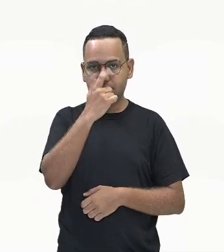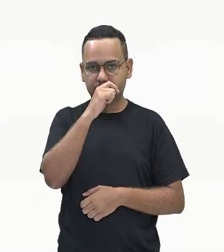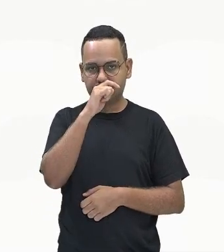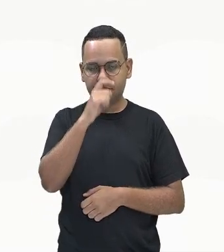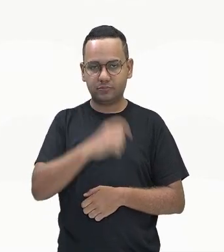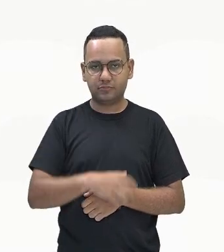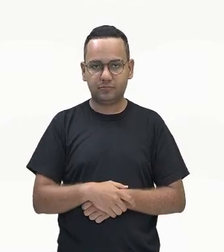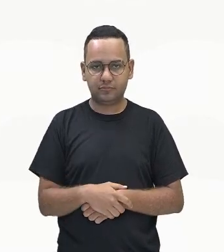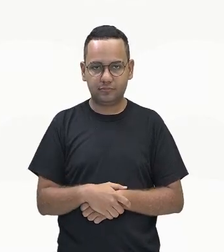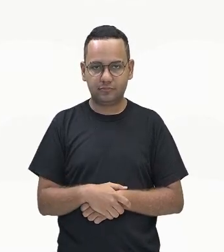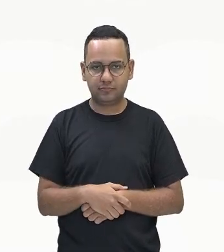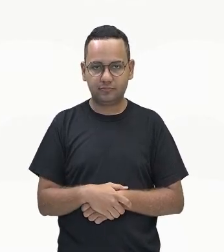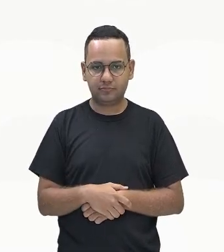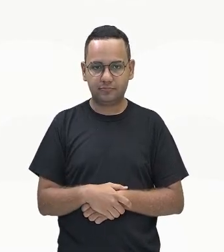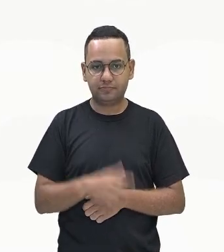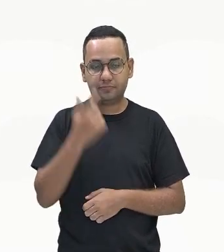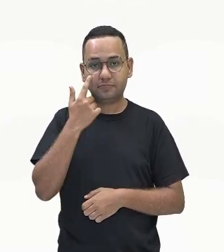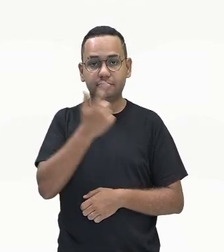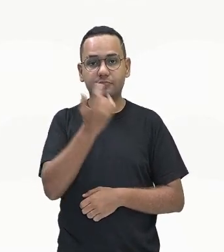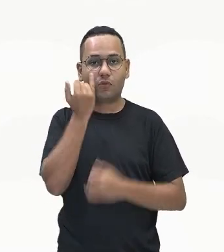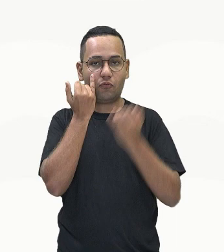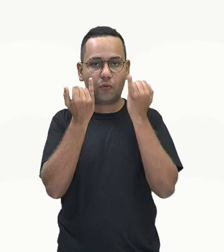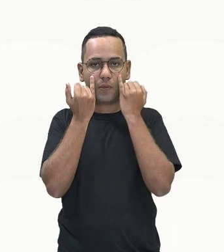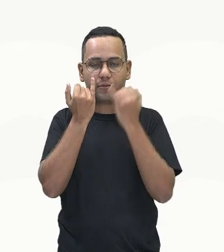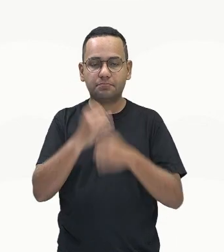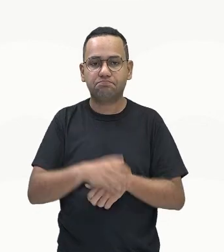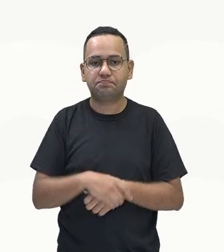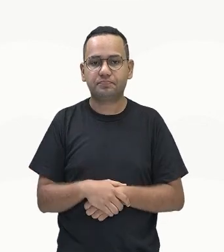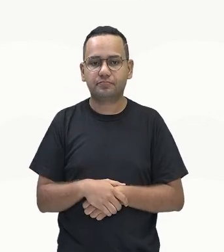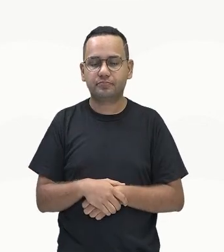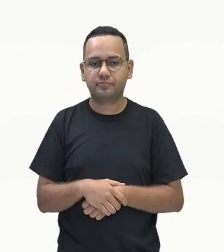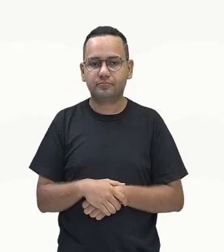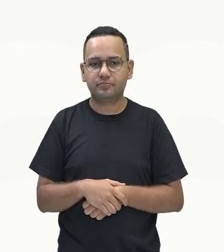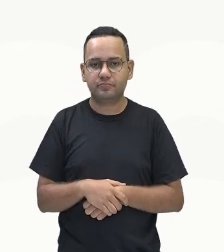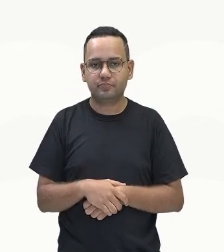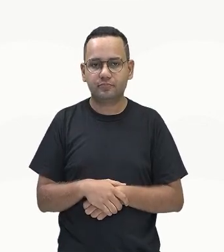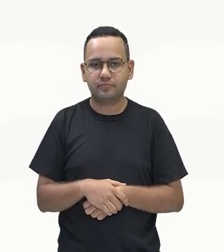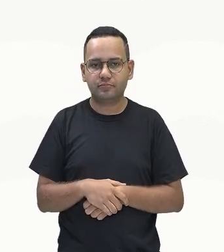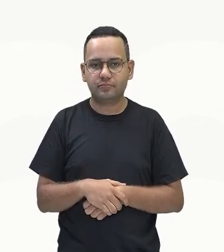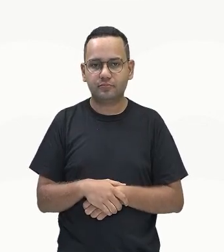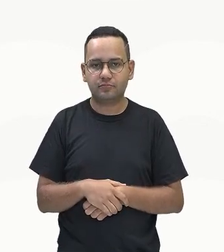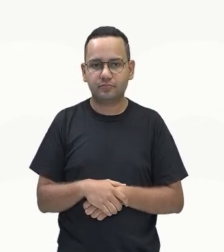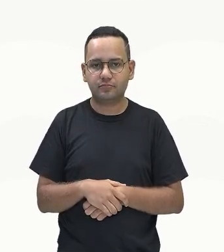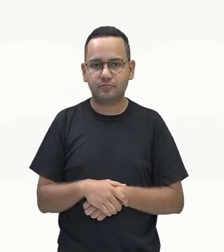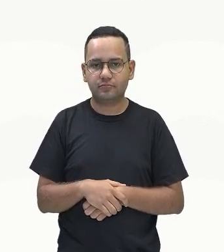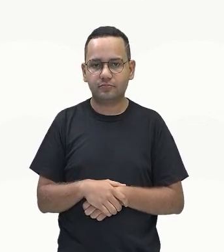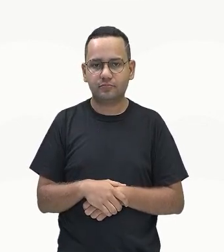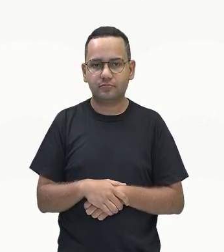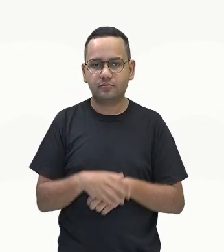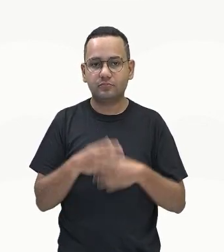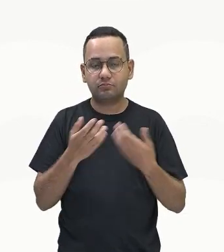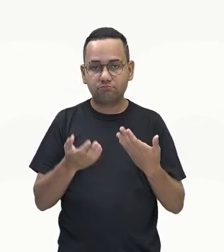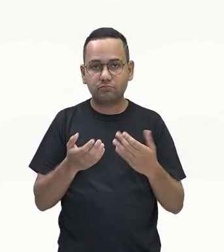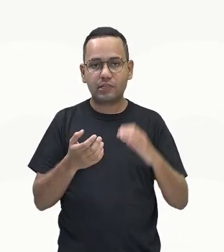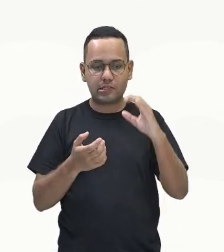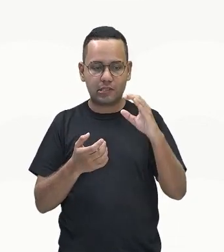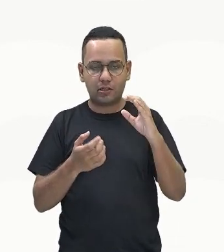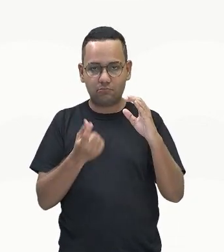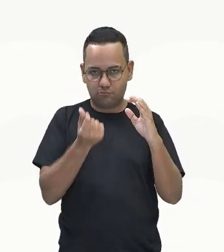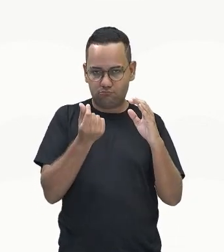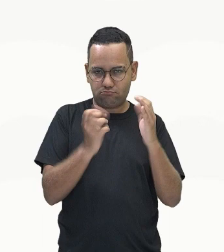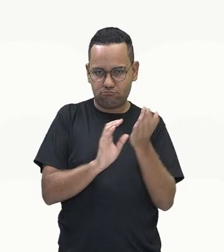alguns dados. Por exemplo, vamos utilizar aqui um capital de 100, como se fosse